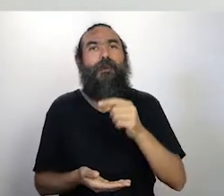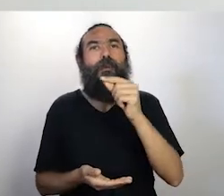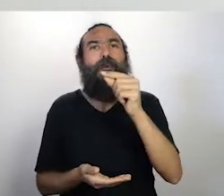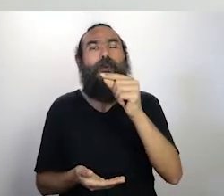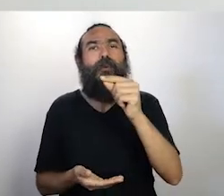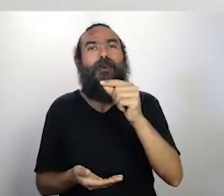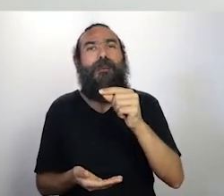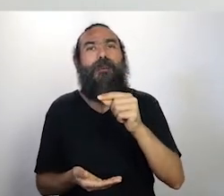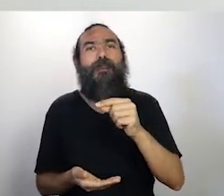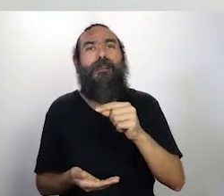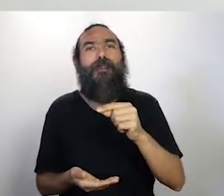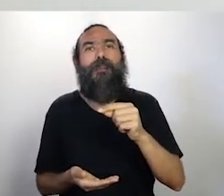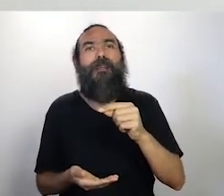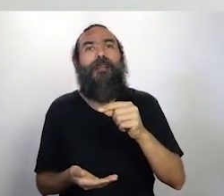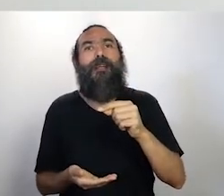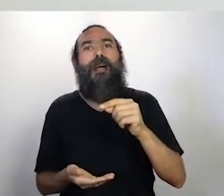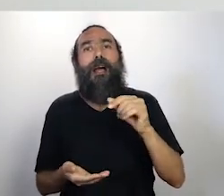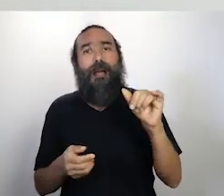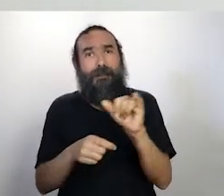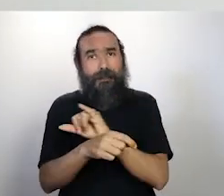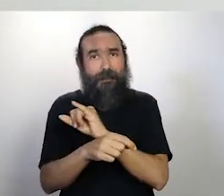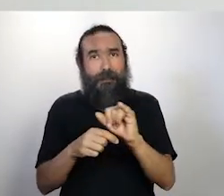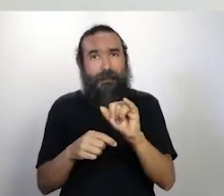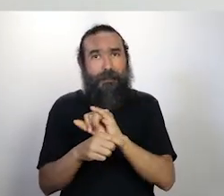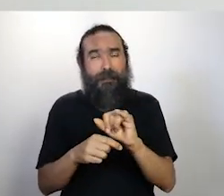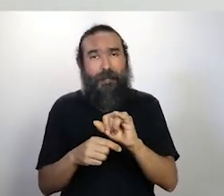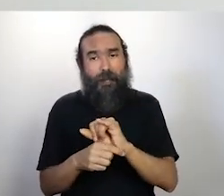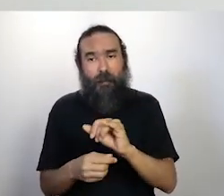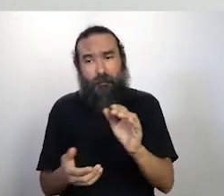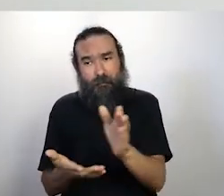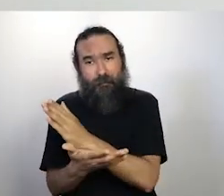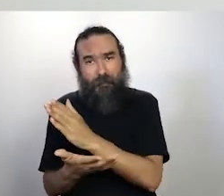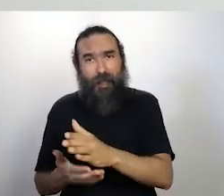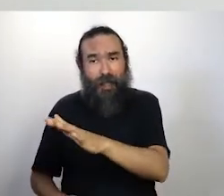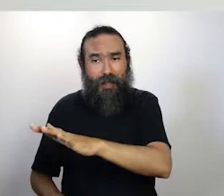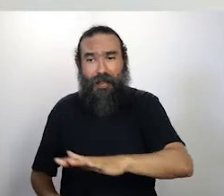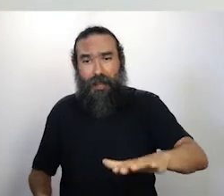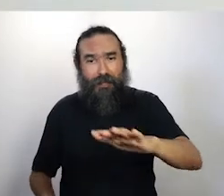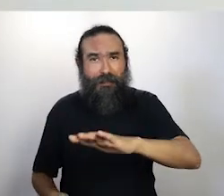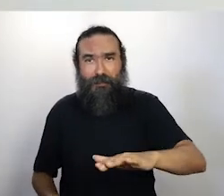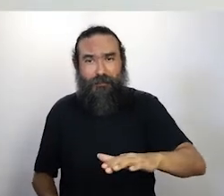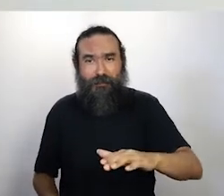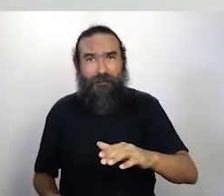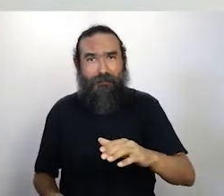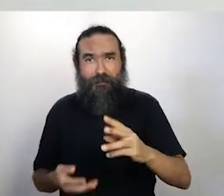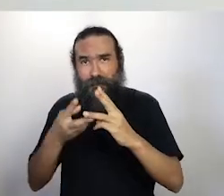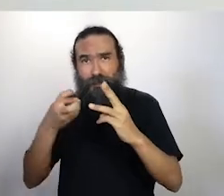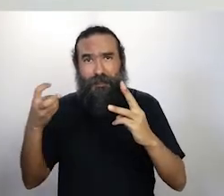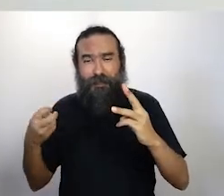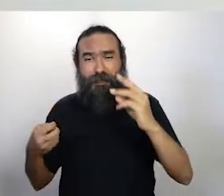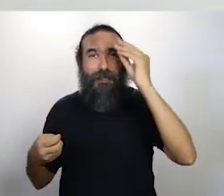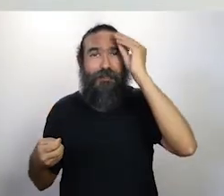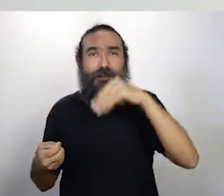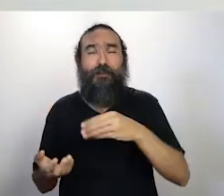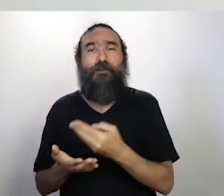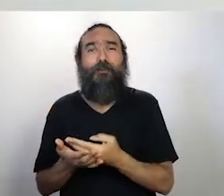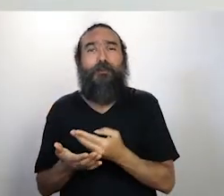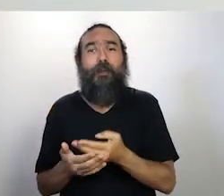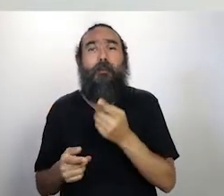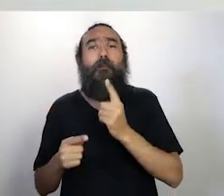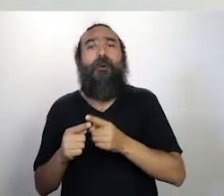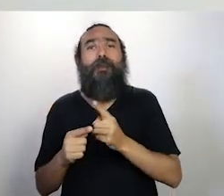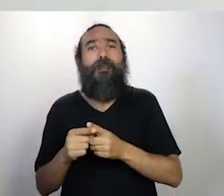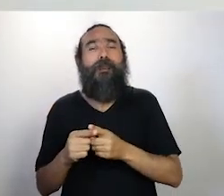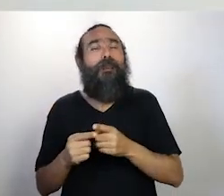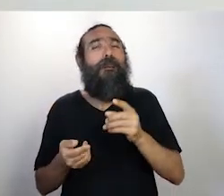não adesão de muitas crianças. Eles acabam desistindo por conta dessa dificuldade, muitas das vezes por não